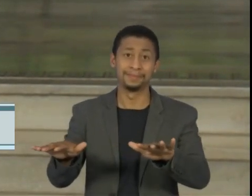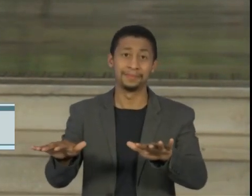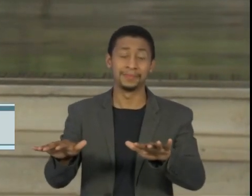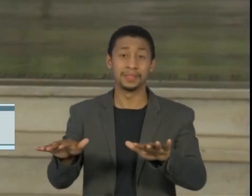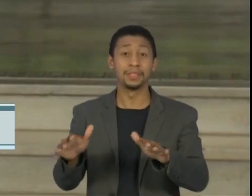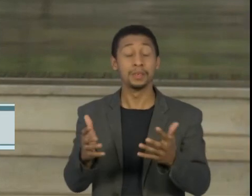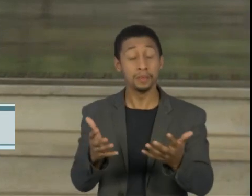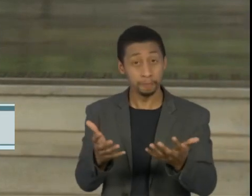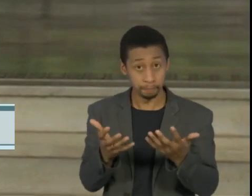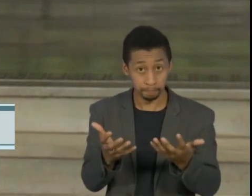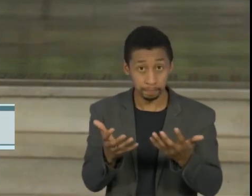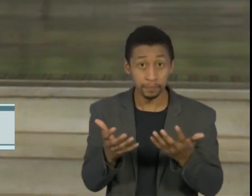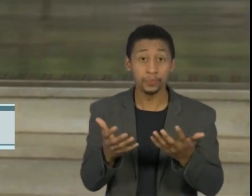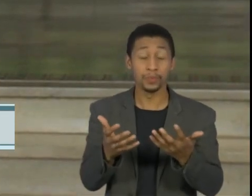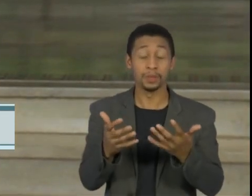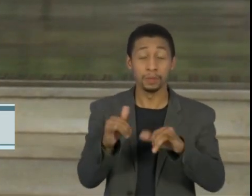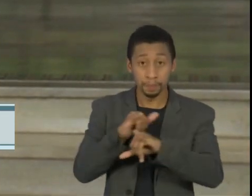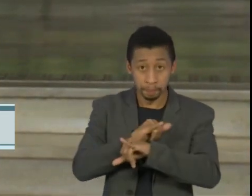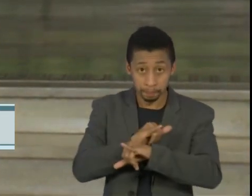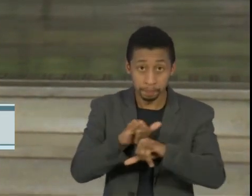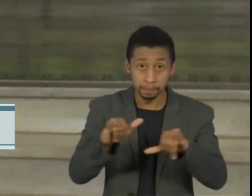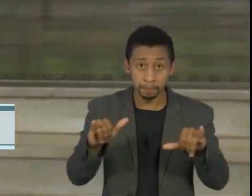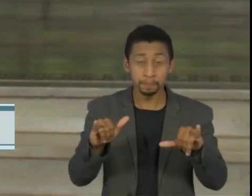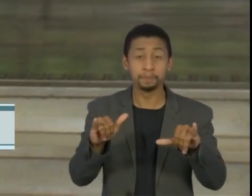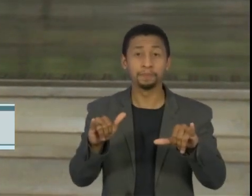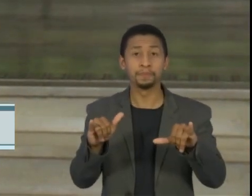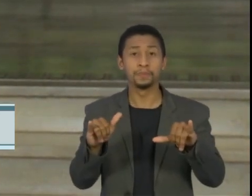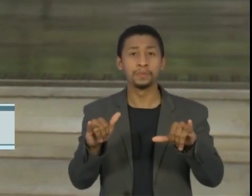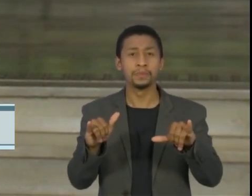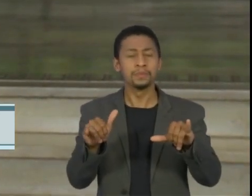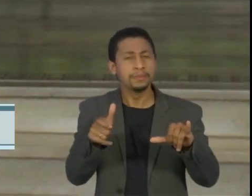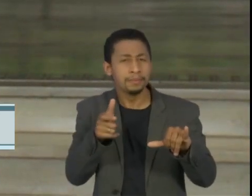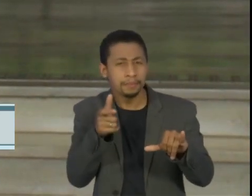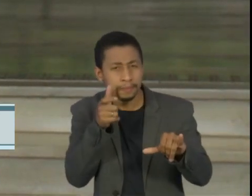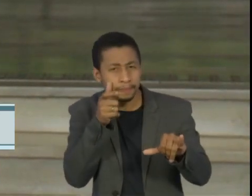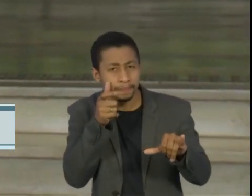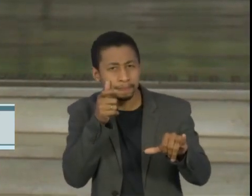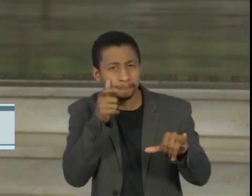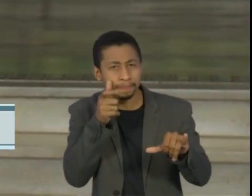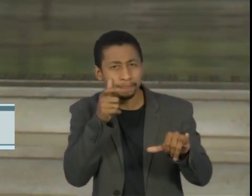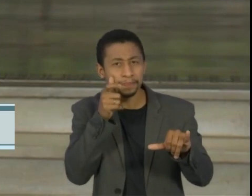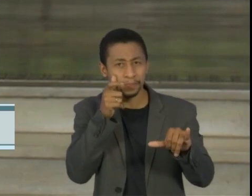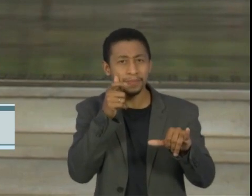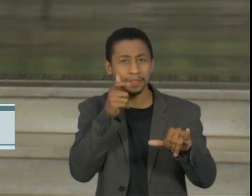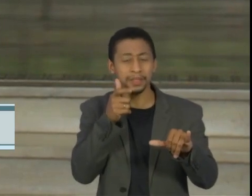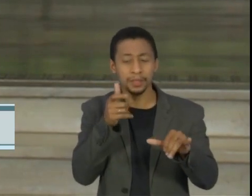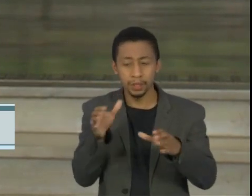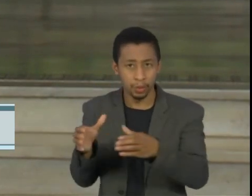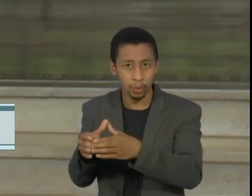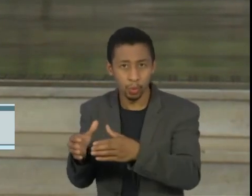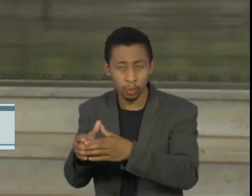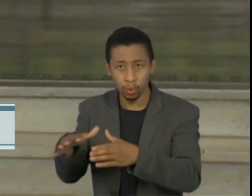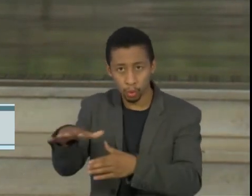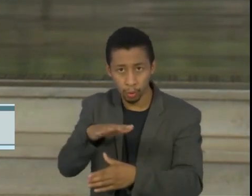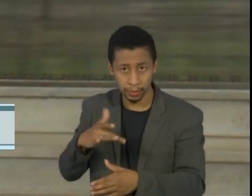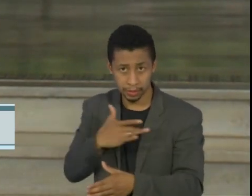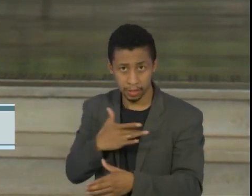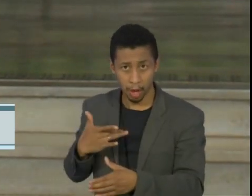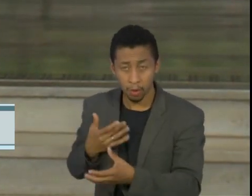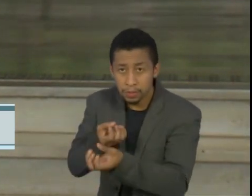Quero também, nas mensagens, observar que, dados do nosso Comitê de Saúde, nós vamos apresentar